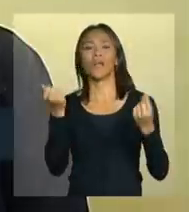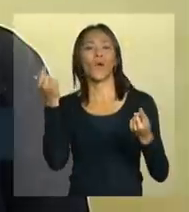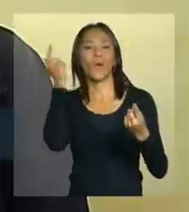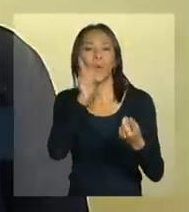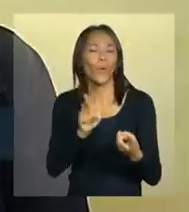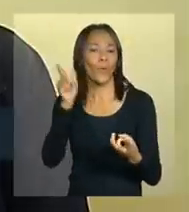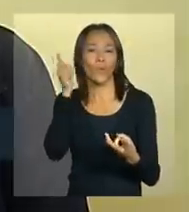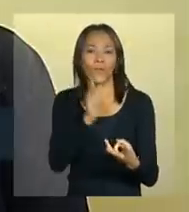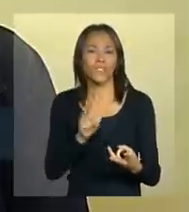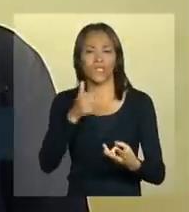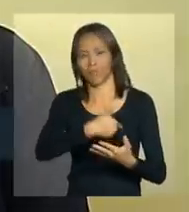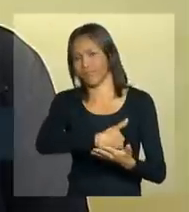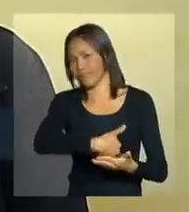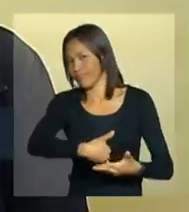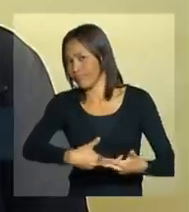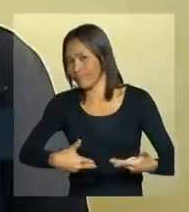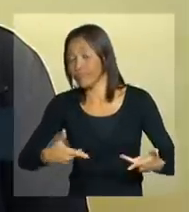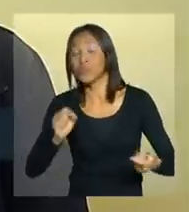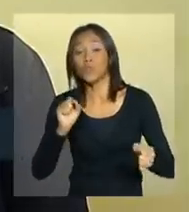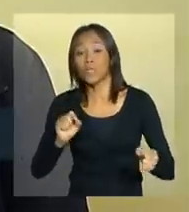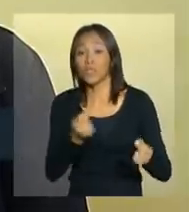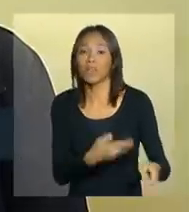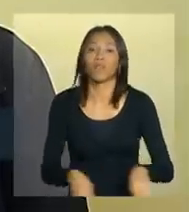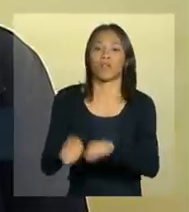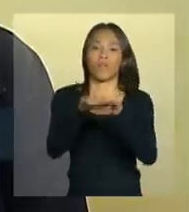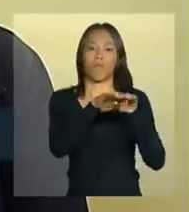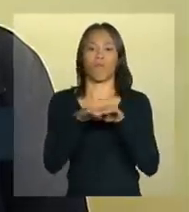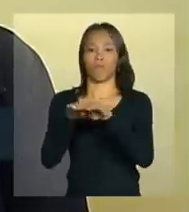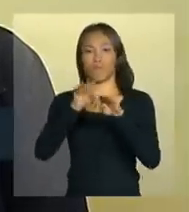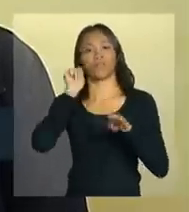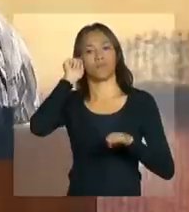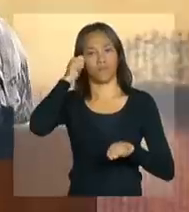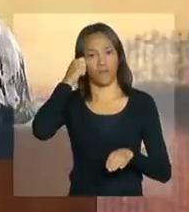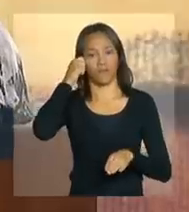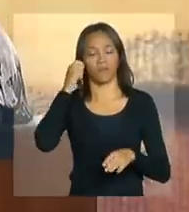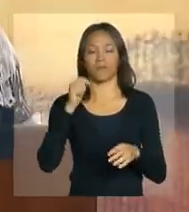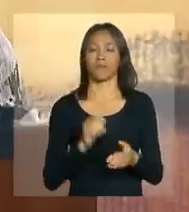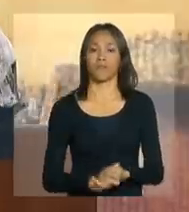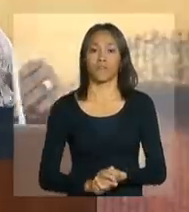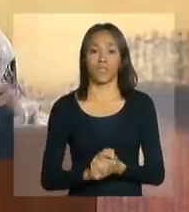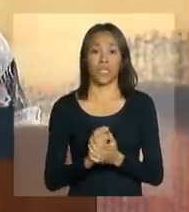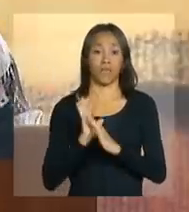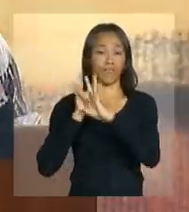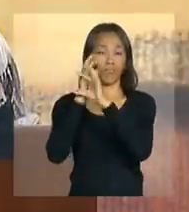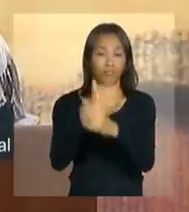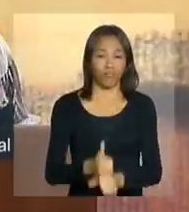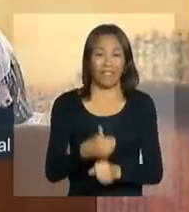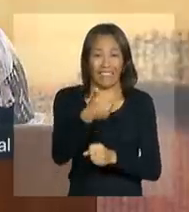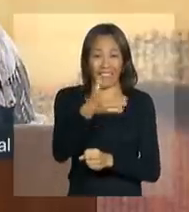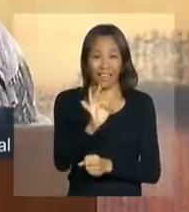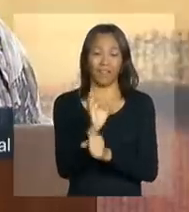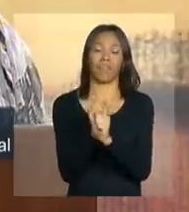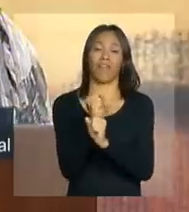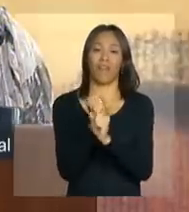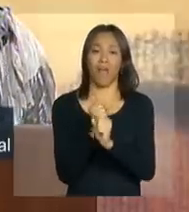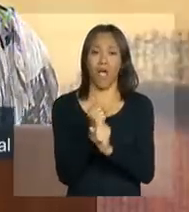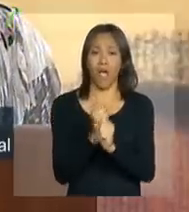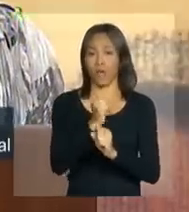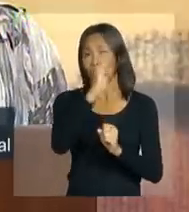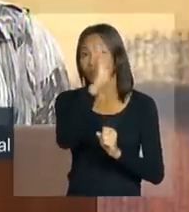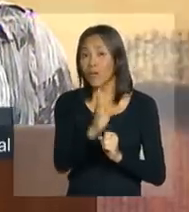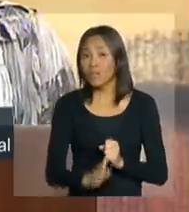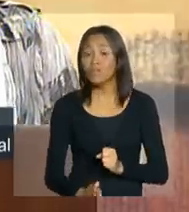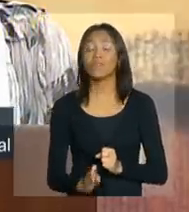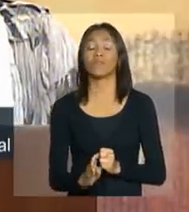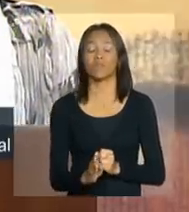recentes na direção da Igualdade racial nos últimos 10 anos o Brasil vem